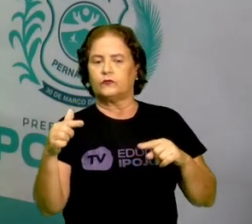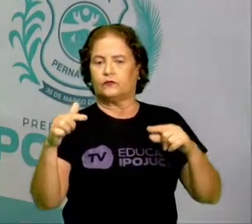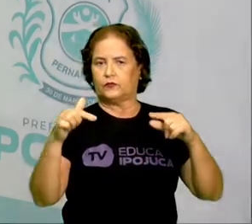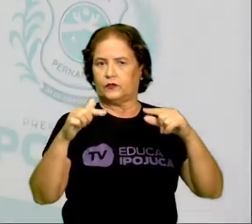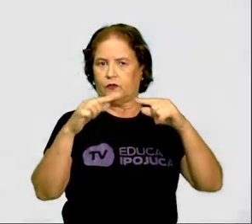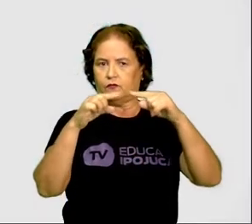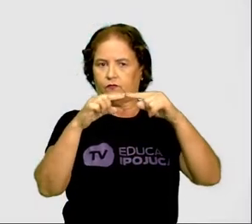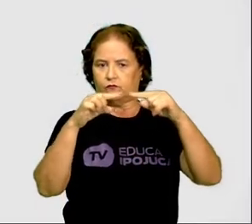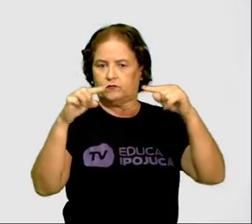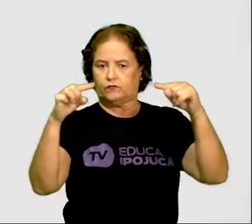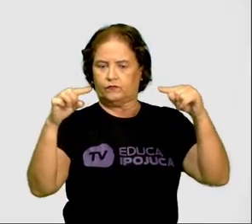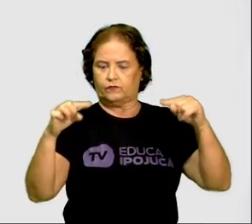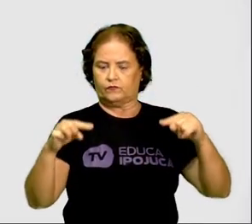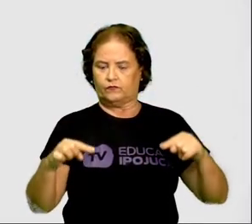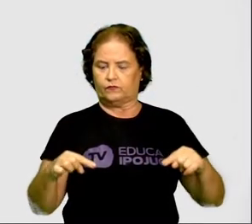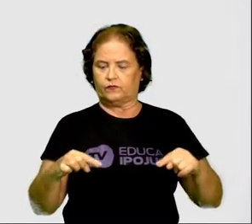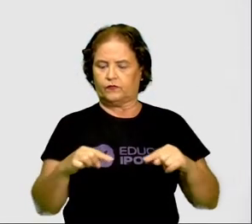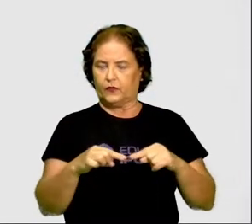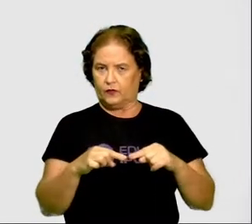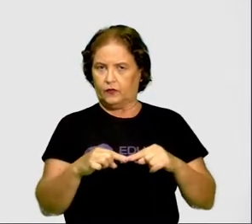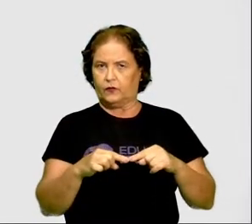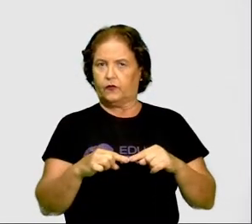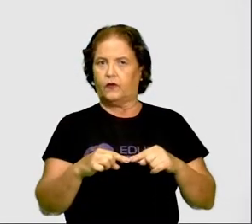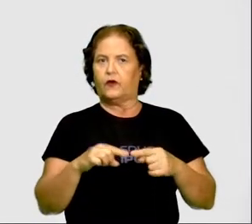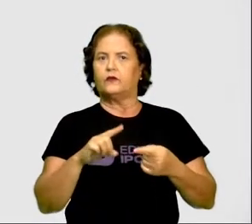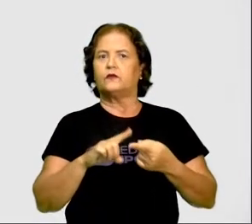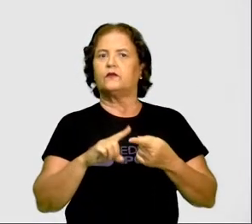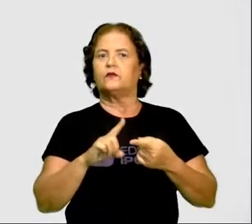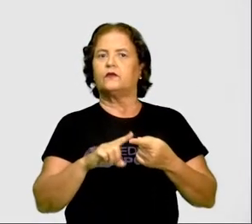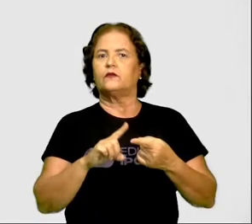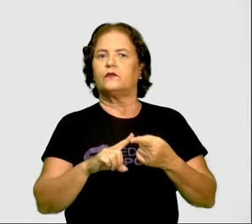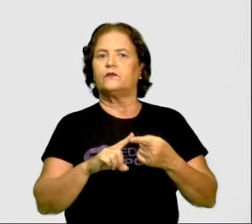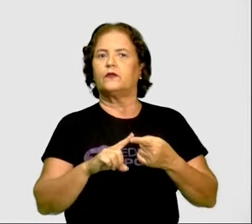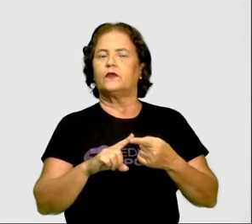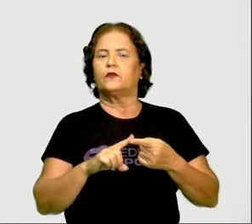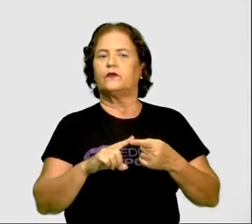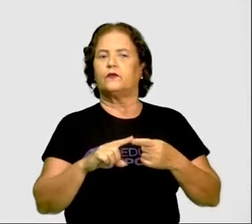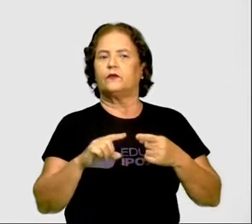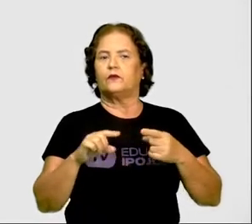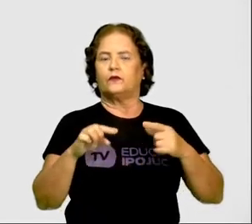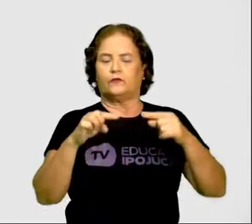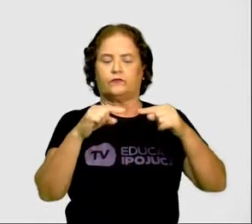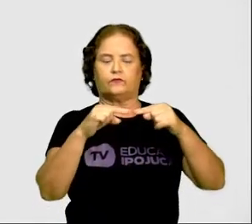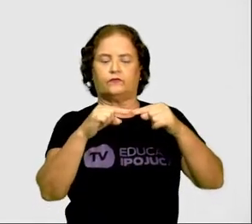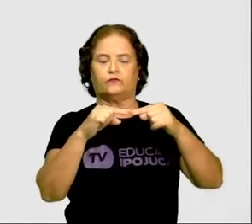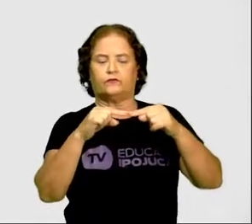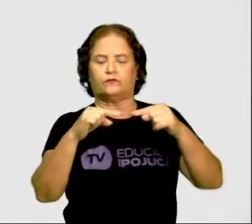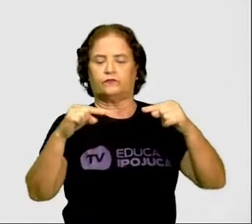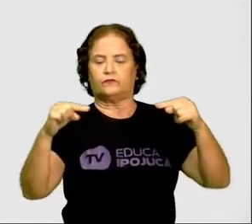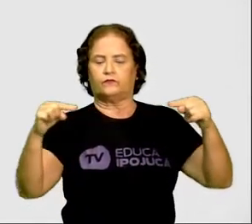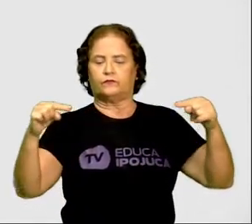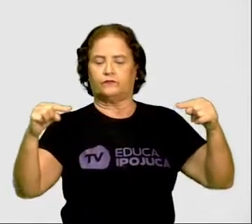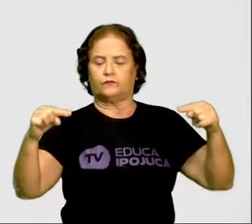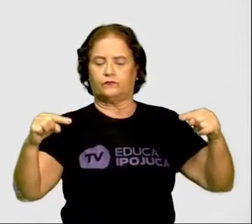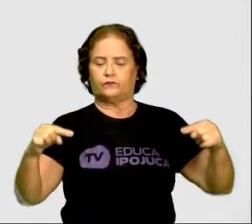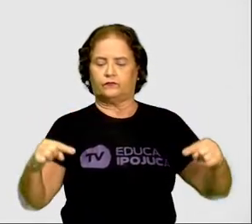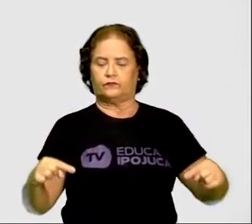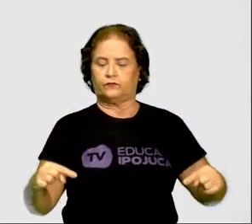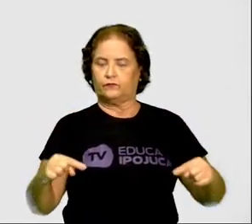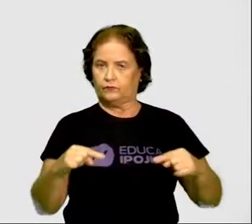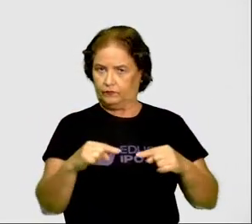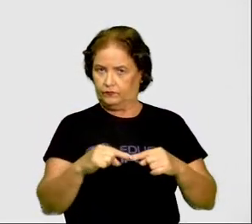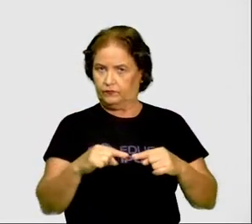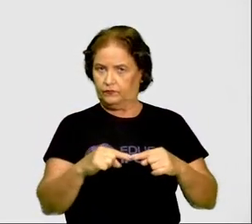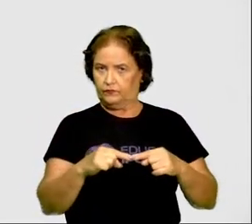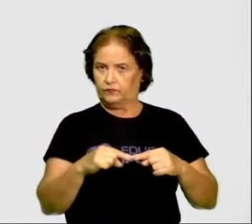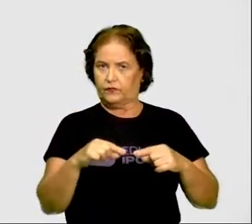figura geométrica plana, que é o retângulo, que tem 4 retas. Reta 1, 2, 3 e 4.